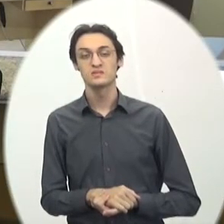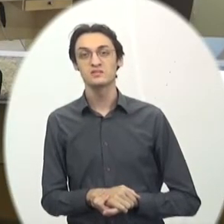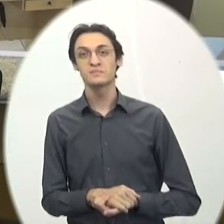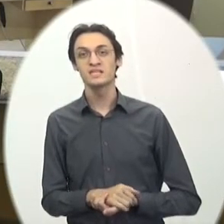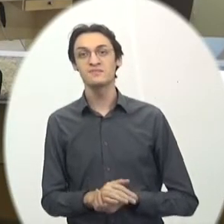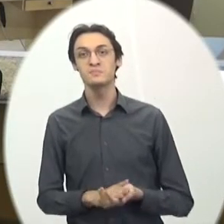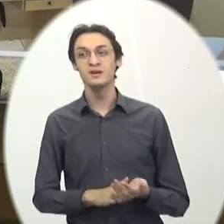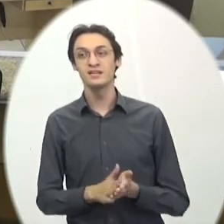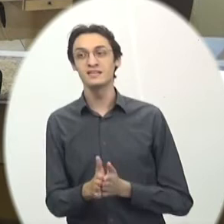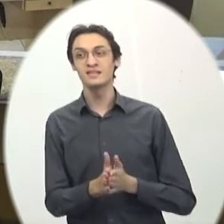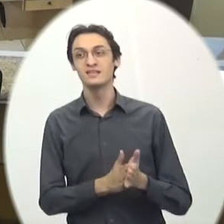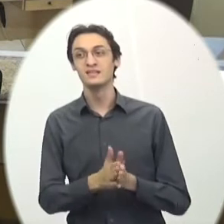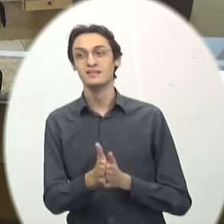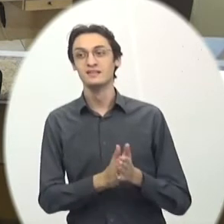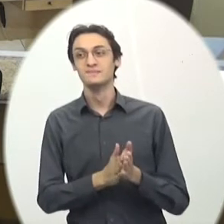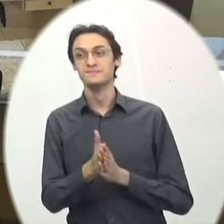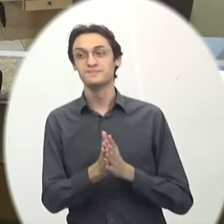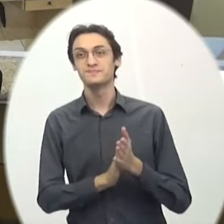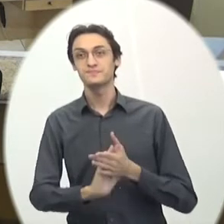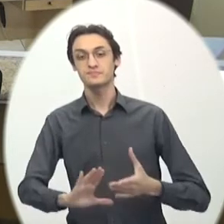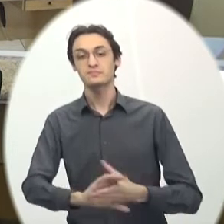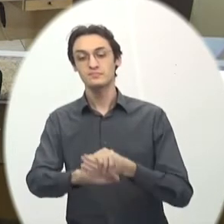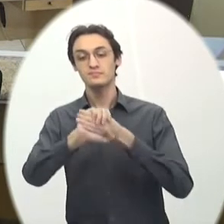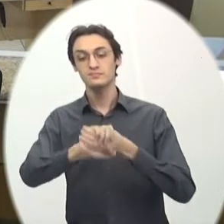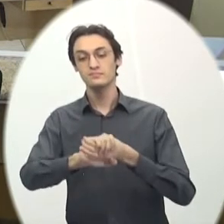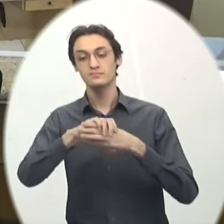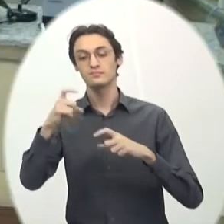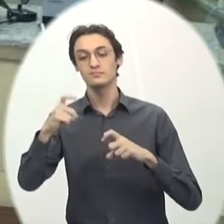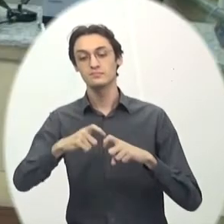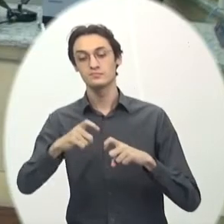Primeiro, cumprimentando o senhor Vanderlei,